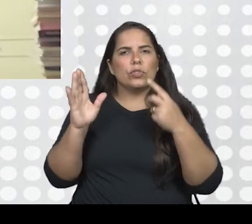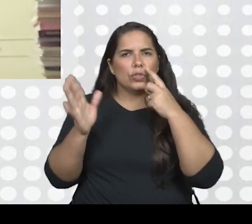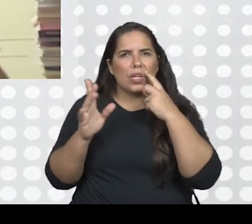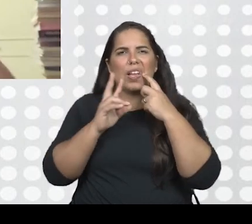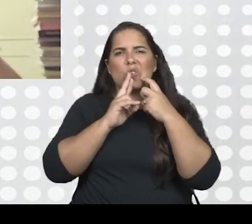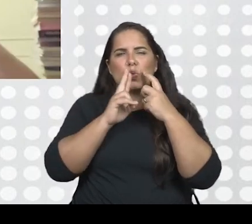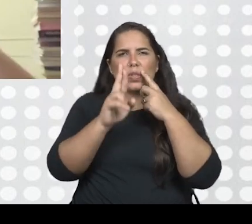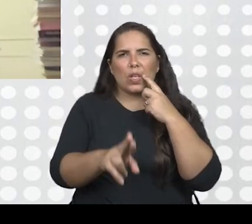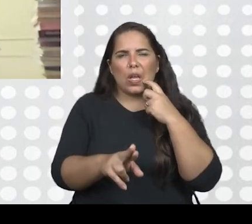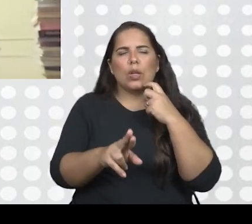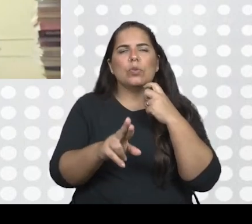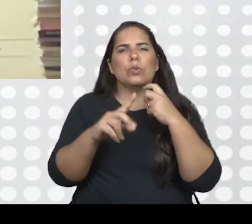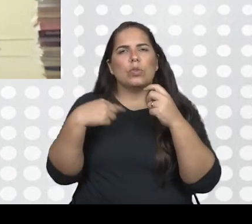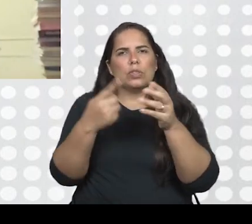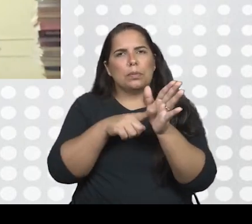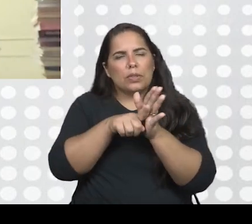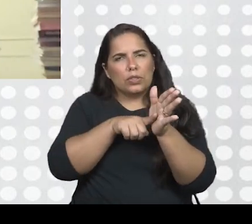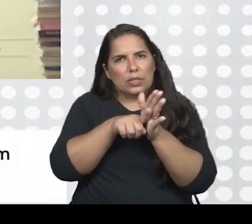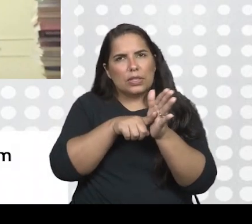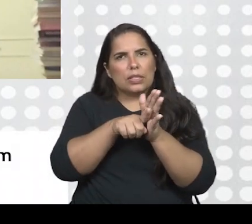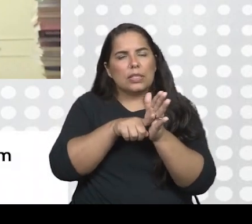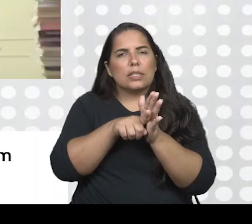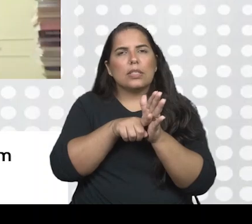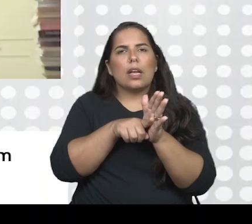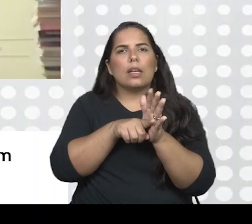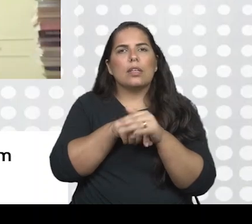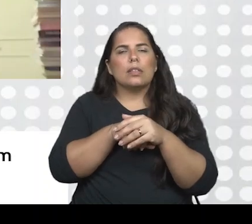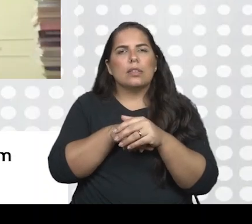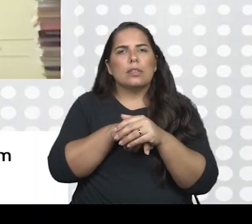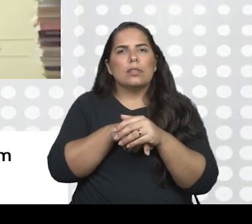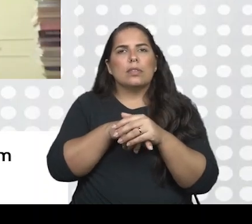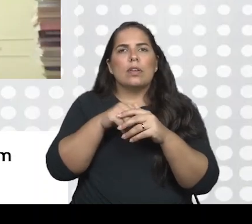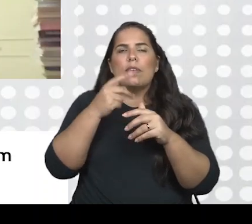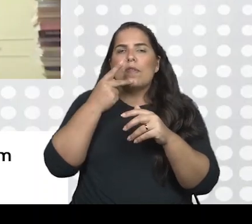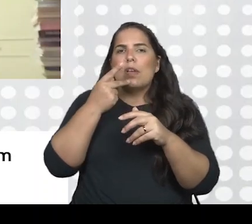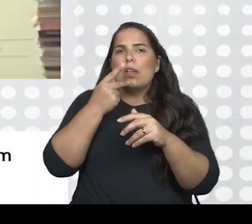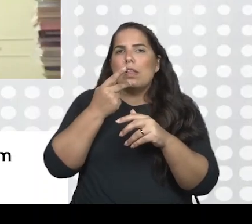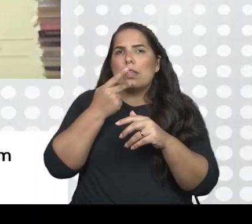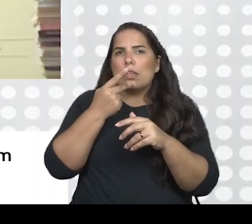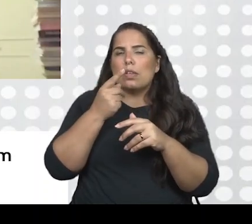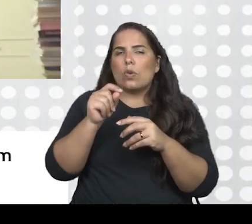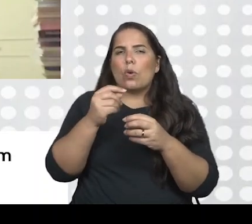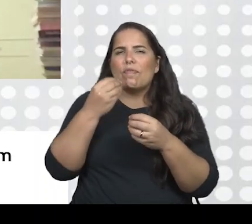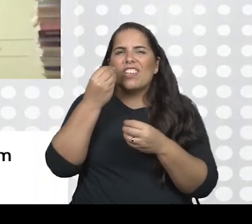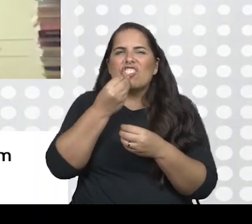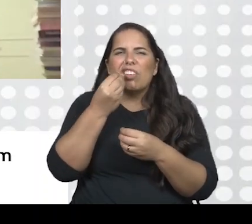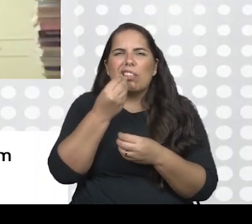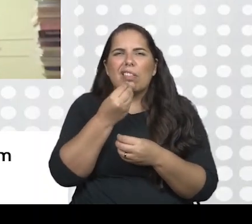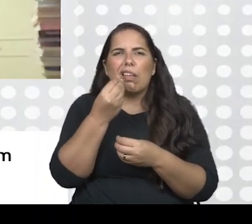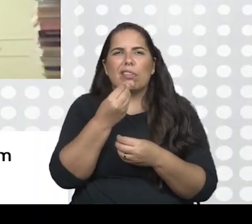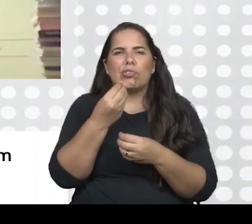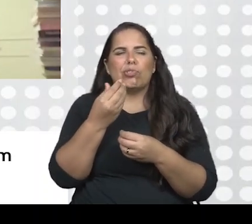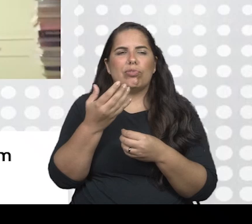é o resultado da nossa pesquisa, que fala da